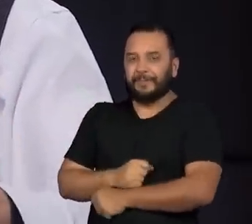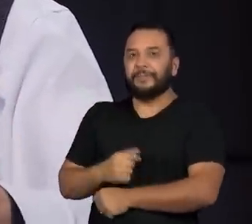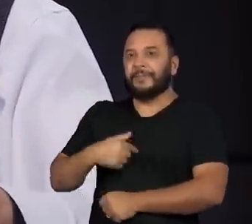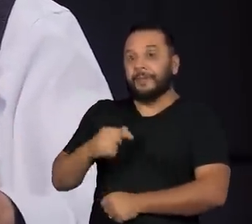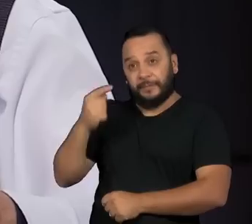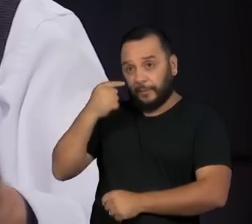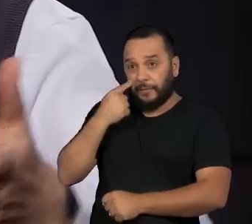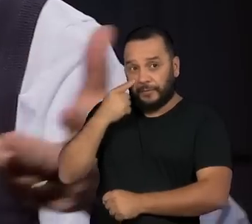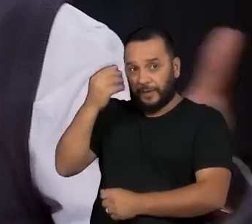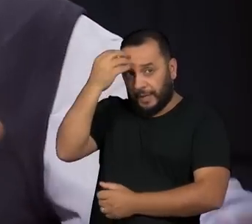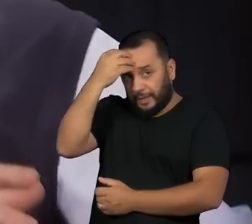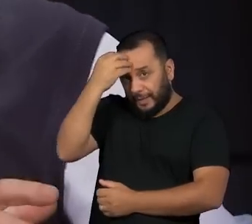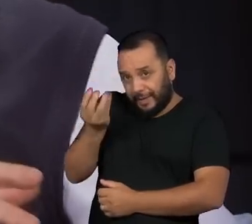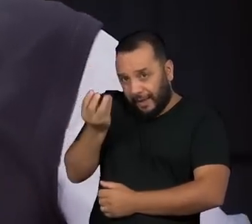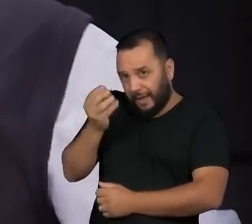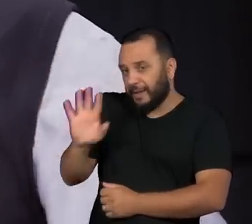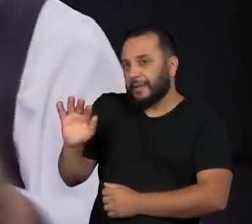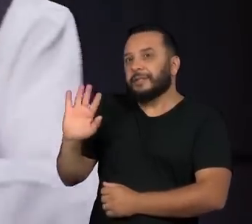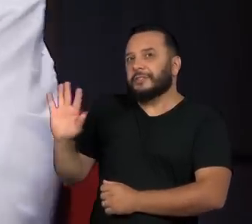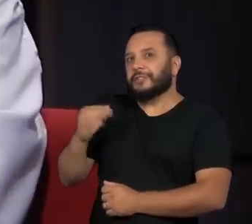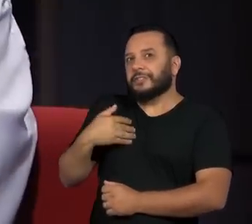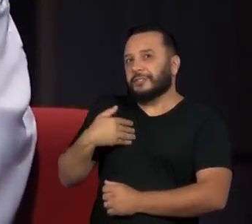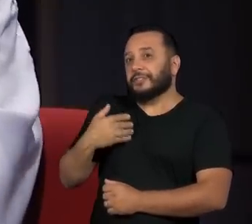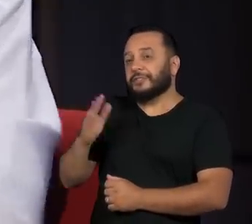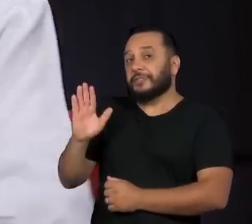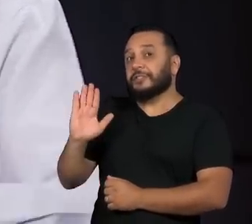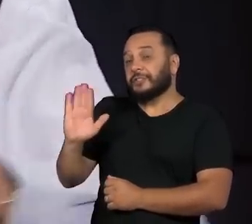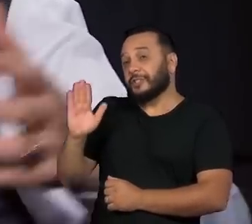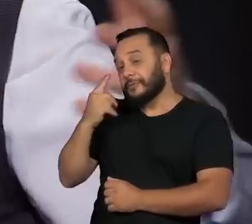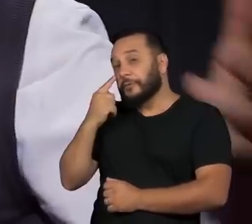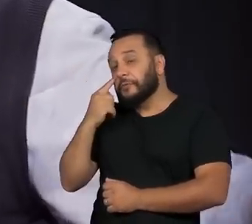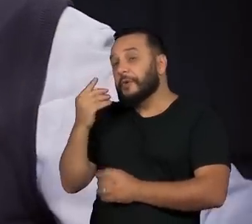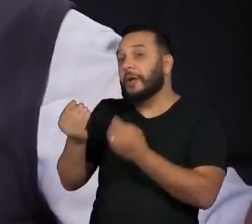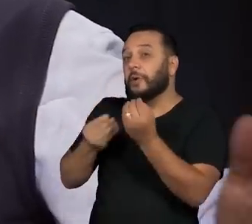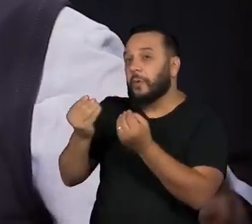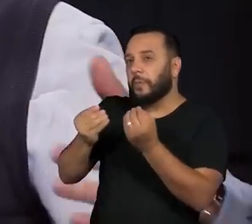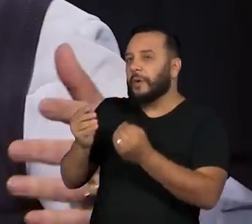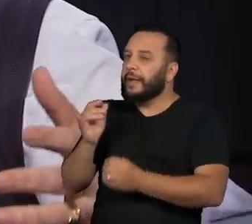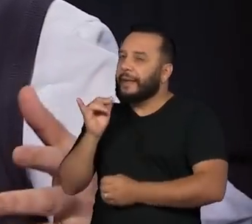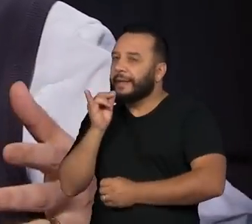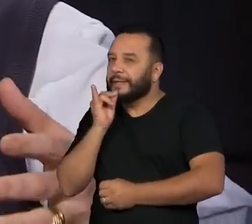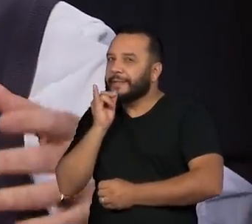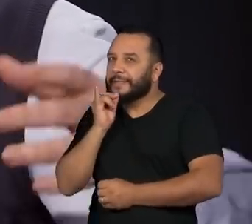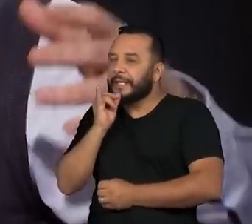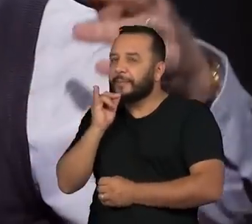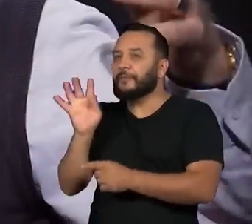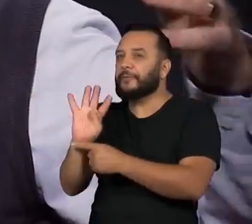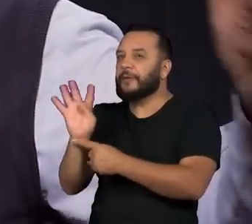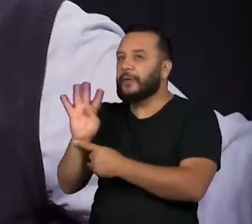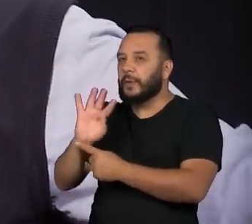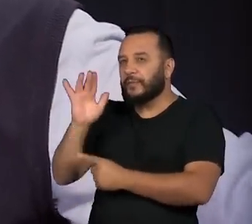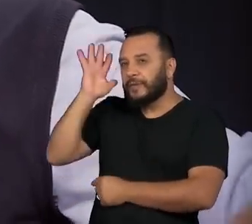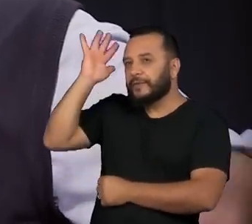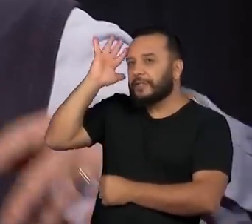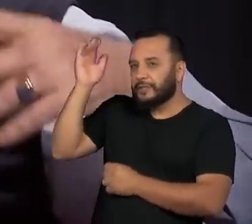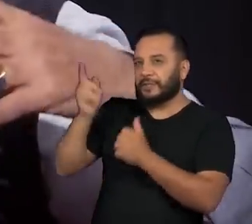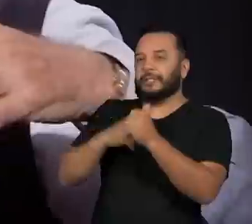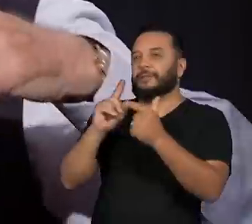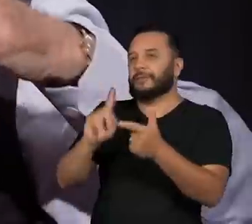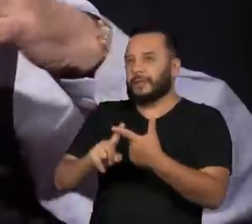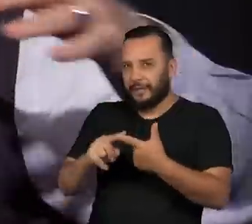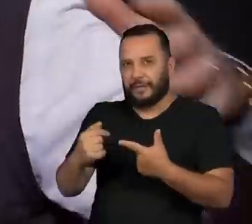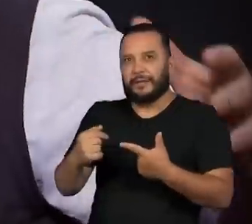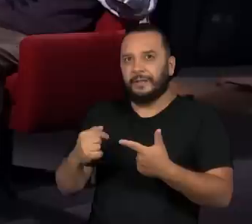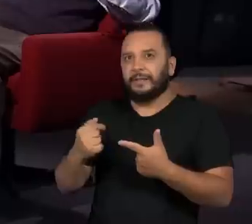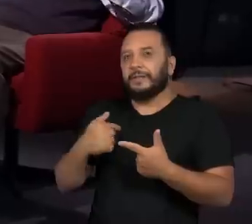não vai ser o que era antes uma farsa que agora vira uma tragédia Então você tem um monte de exemplos que eram filmes de ficção científica até